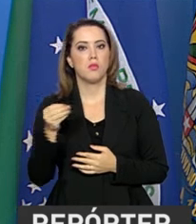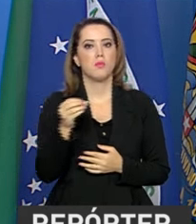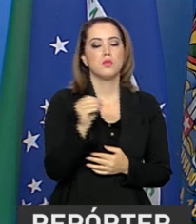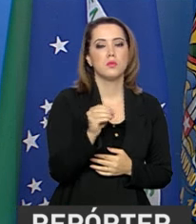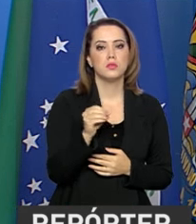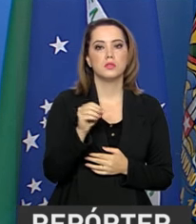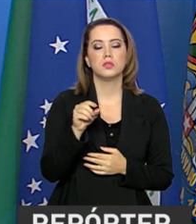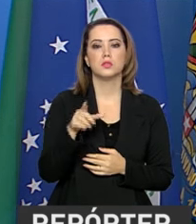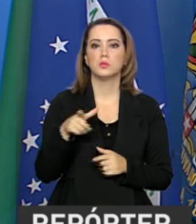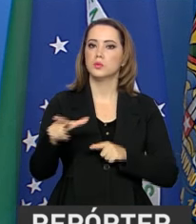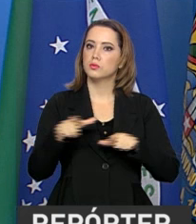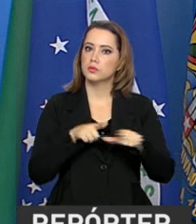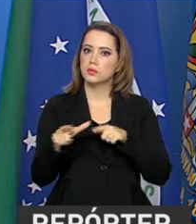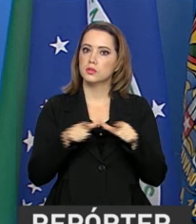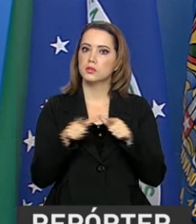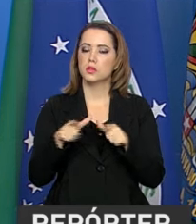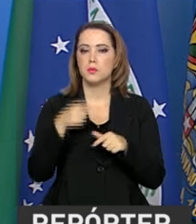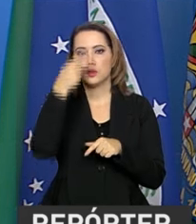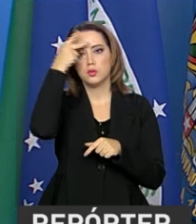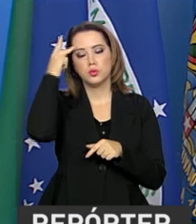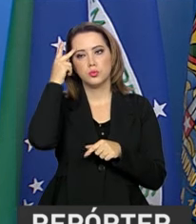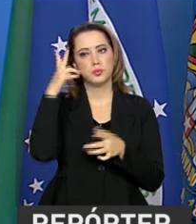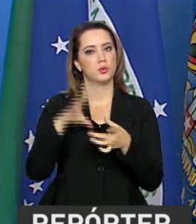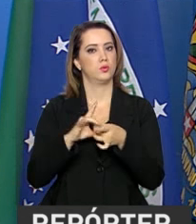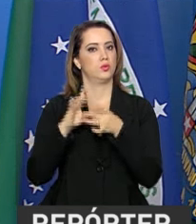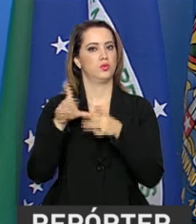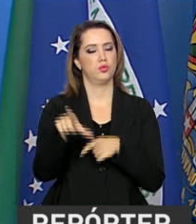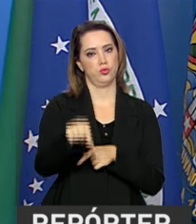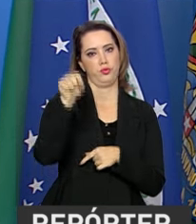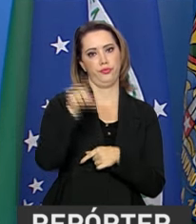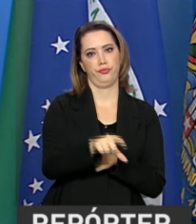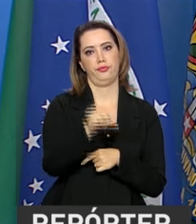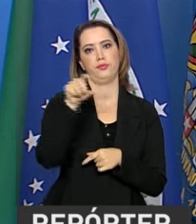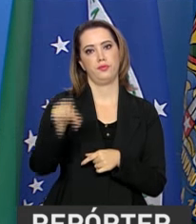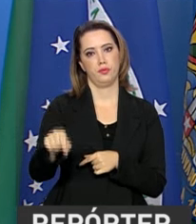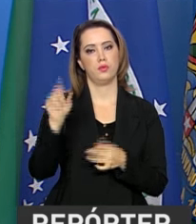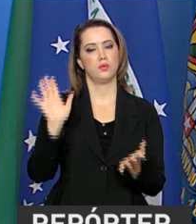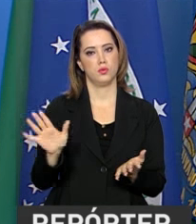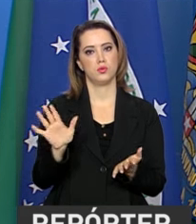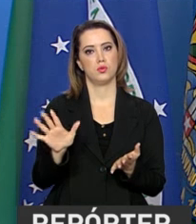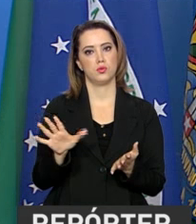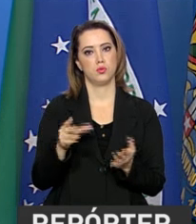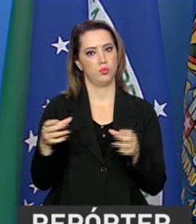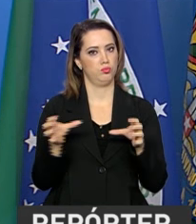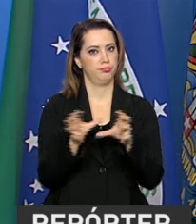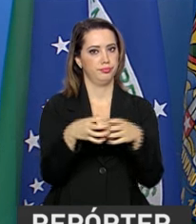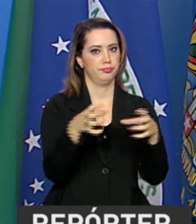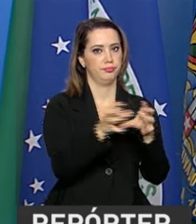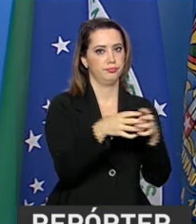cargos comissionados, eliminando, portanto, a comissão.